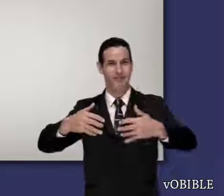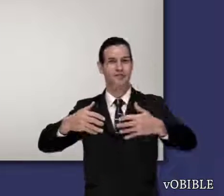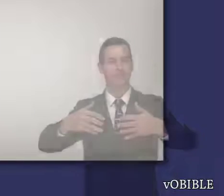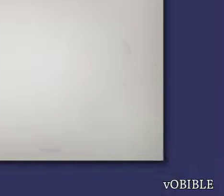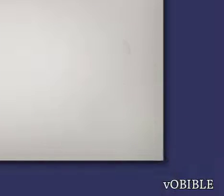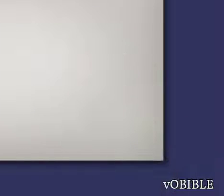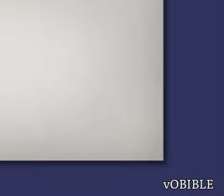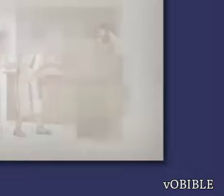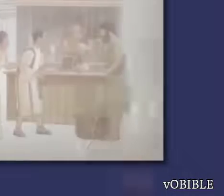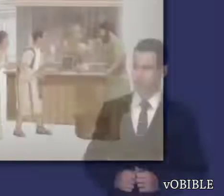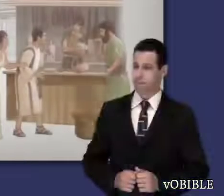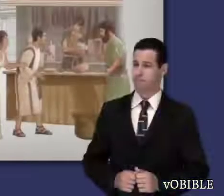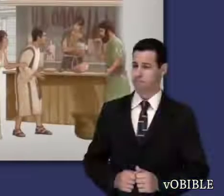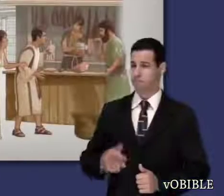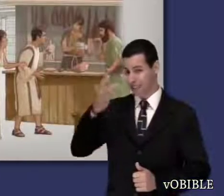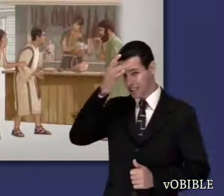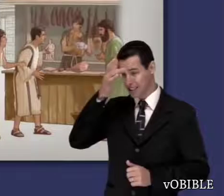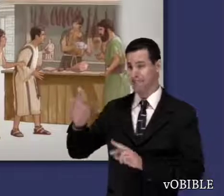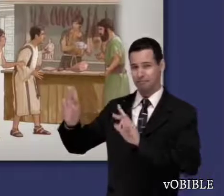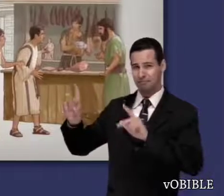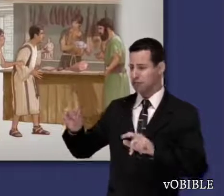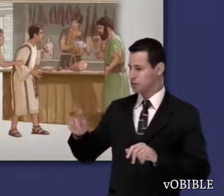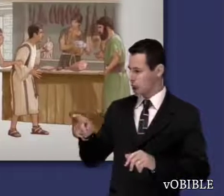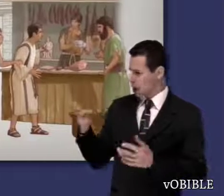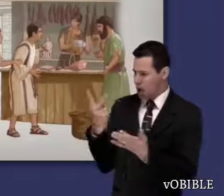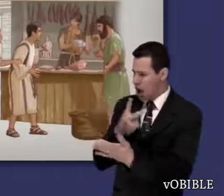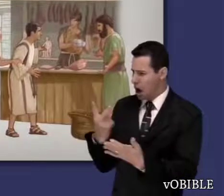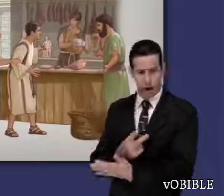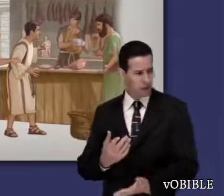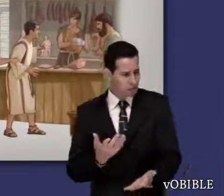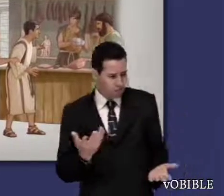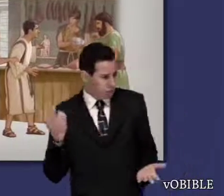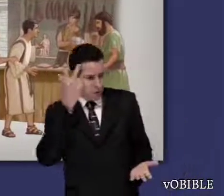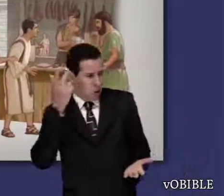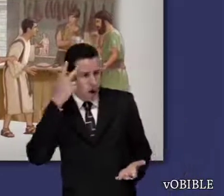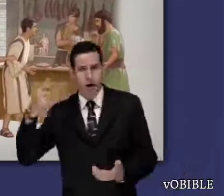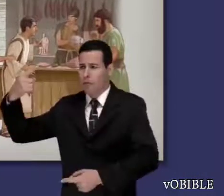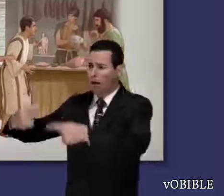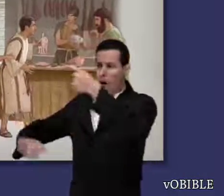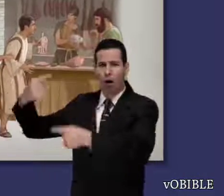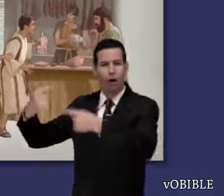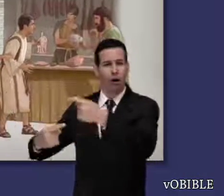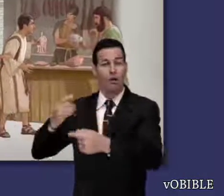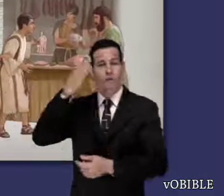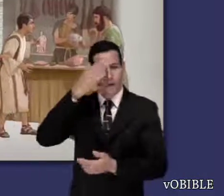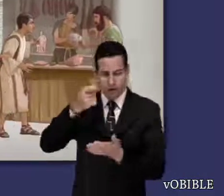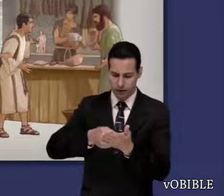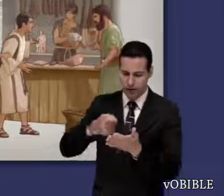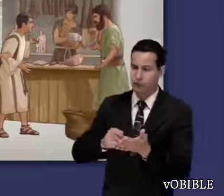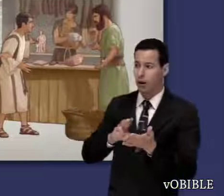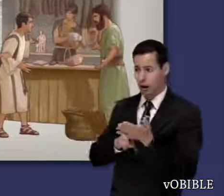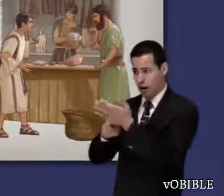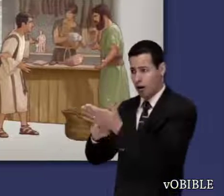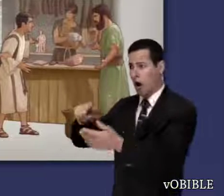Os capítulos 8 a 10 ensinam que, por amor, às vezes deixamos de fazer algo que é nosso direito para não fazer outros tropeçar,